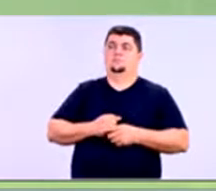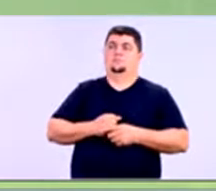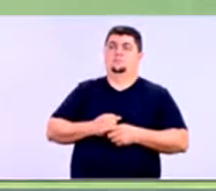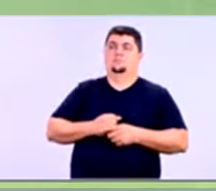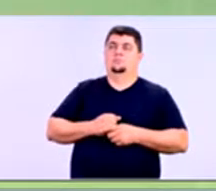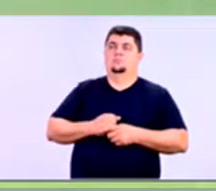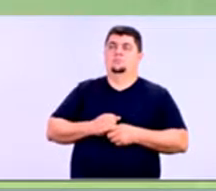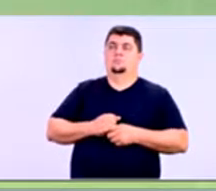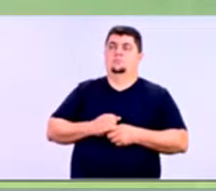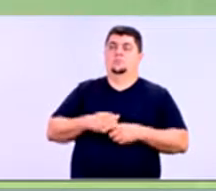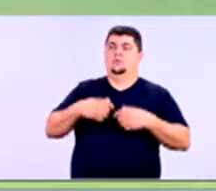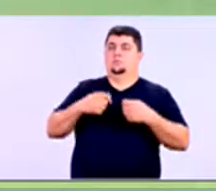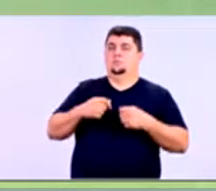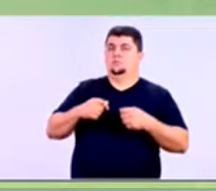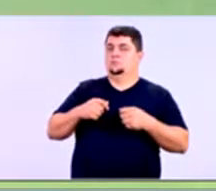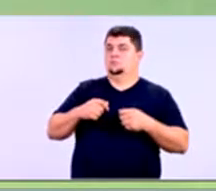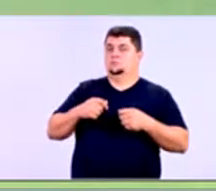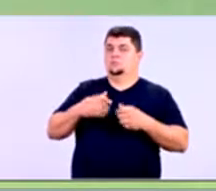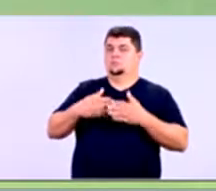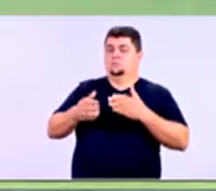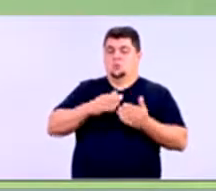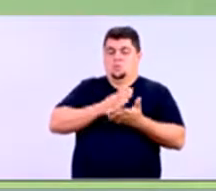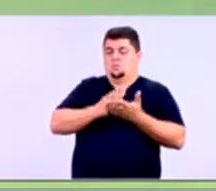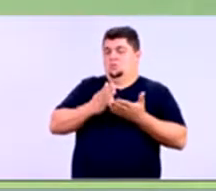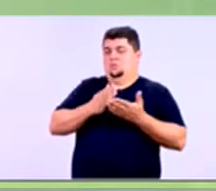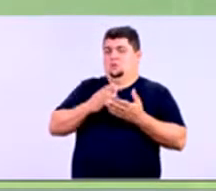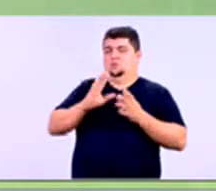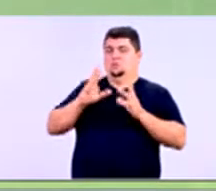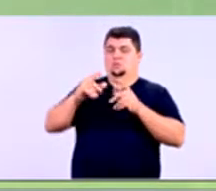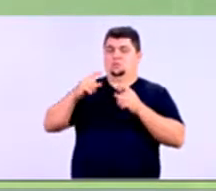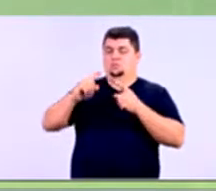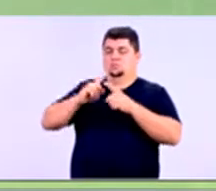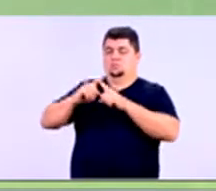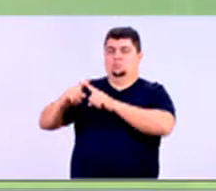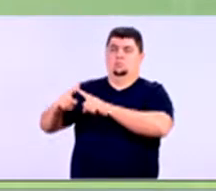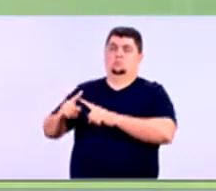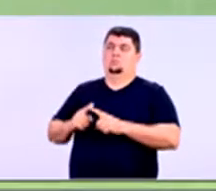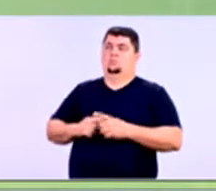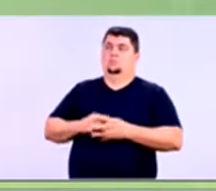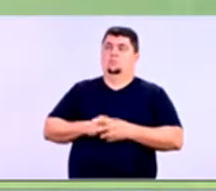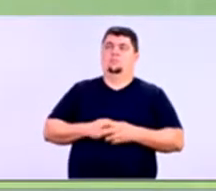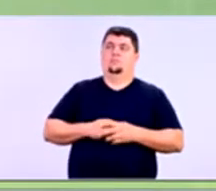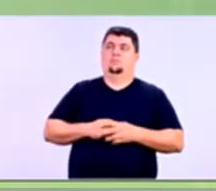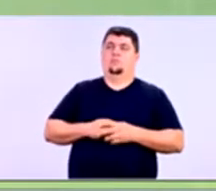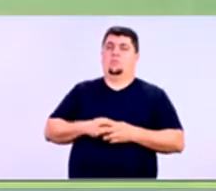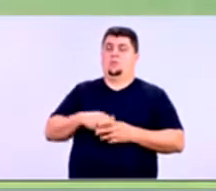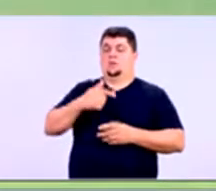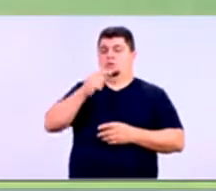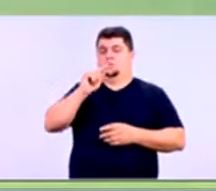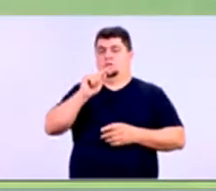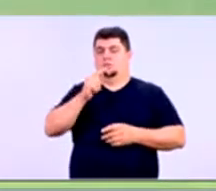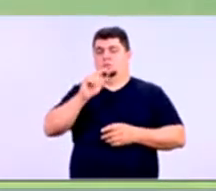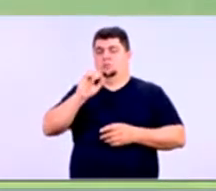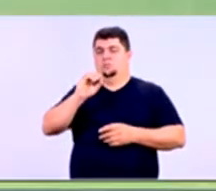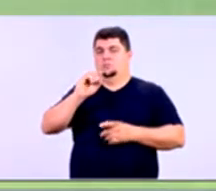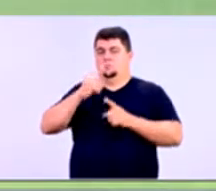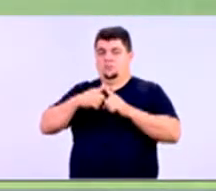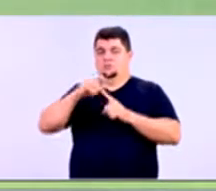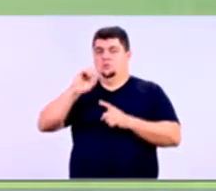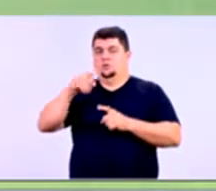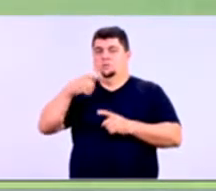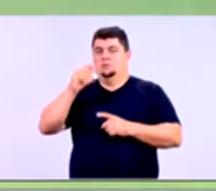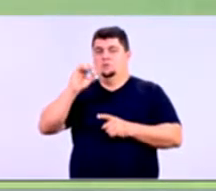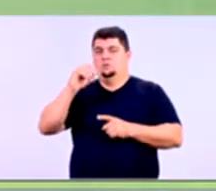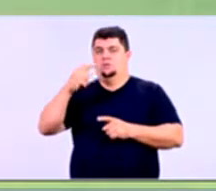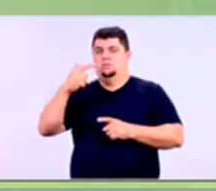multiplicação e depende por qual multiplicação eu começo, então 7.000 vezes 0,025